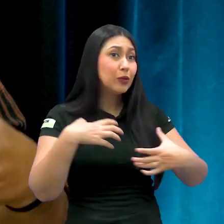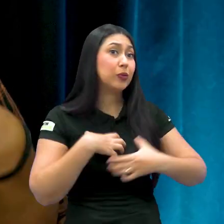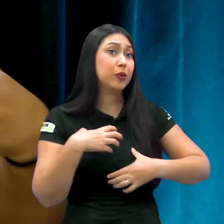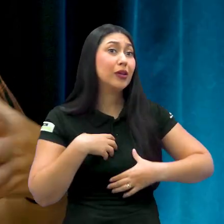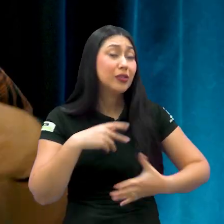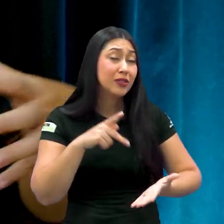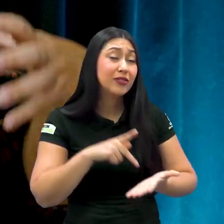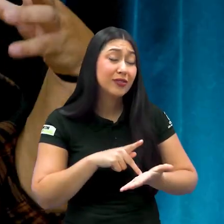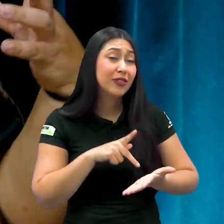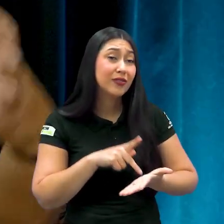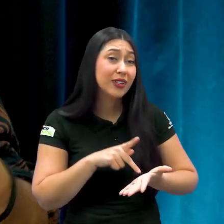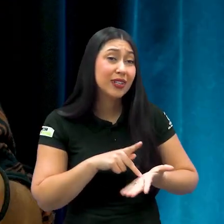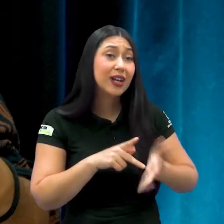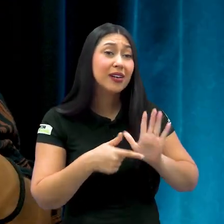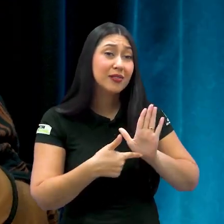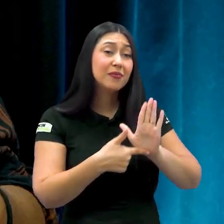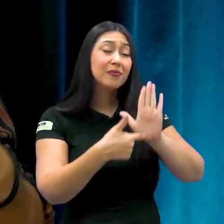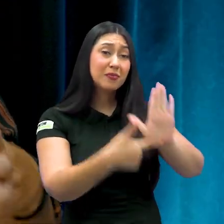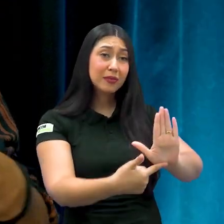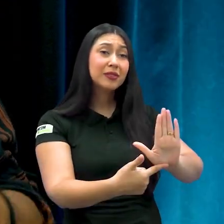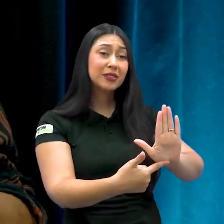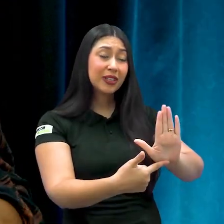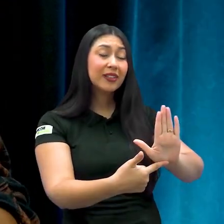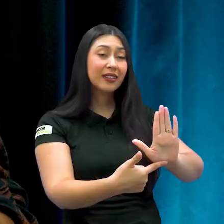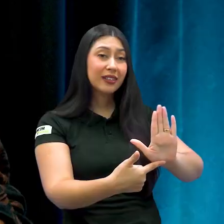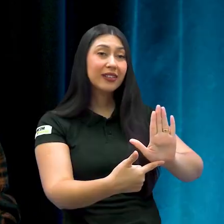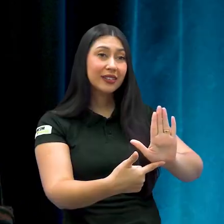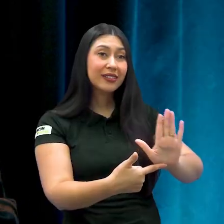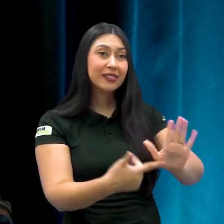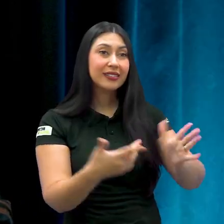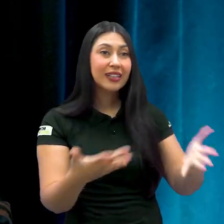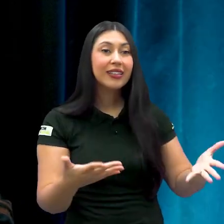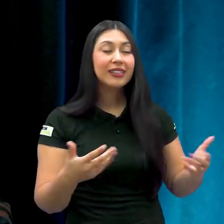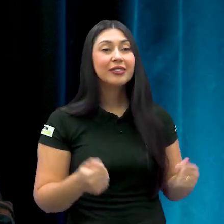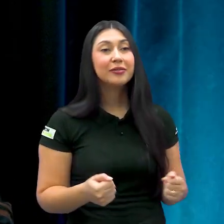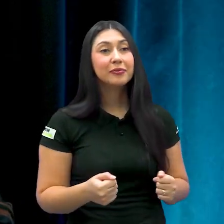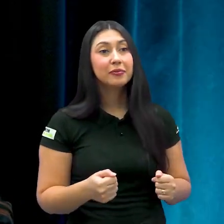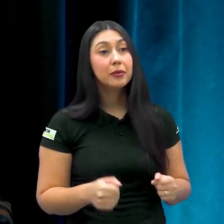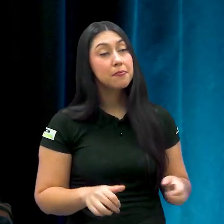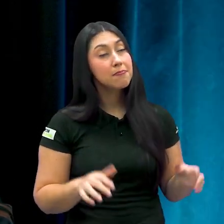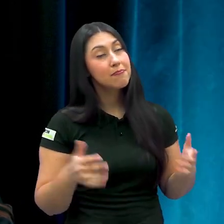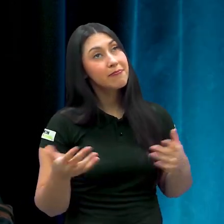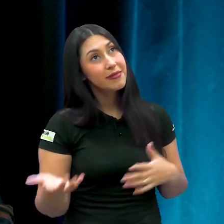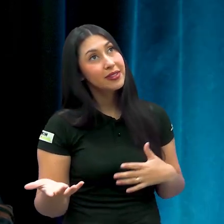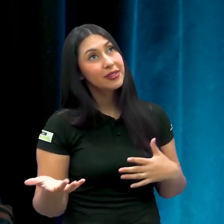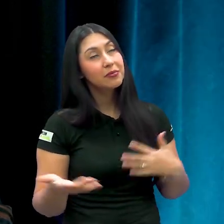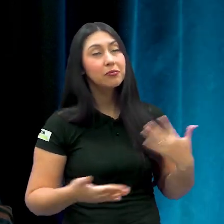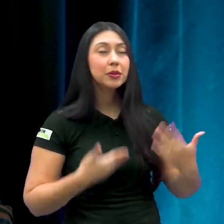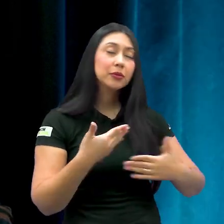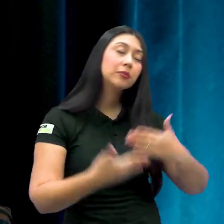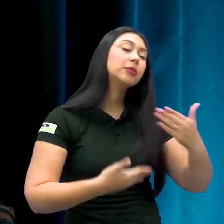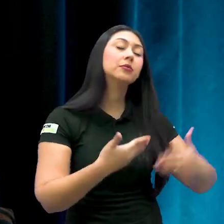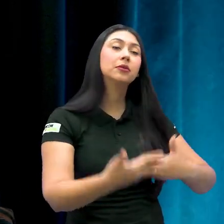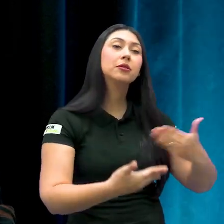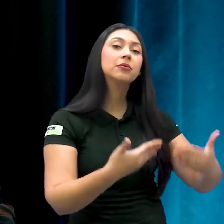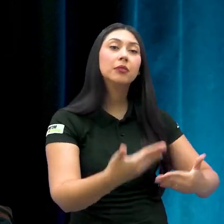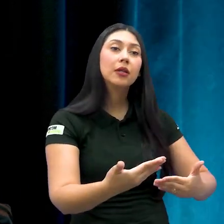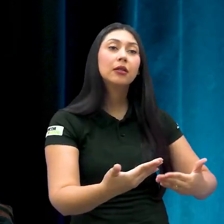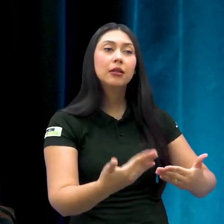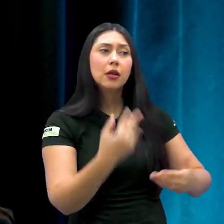o meu sentimento, assim, o que eu conseguia falar, eu expressava mais nesse sentido. Mas depois de um